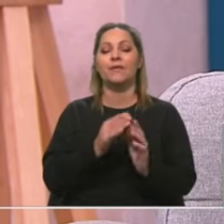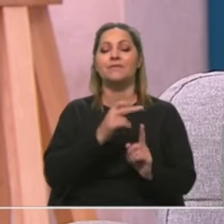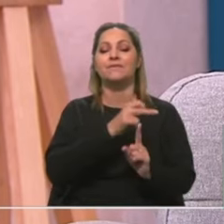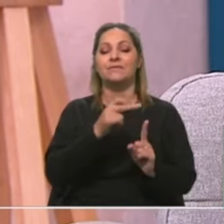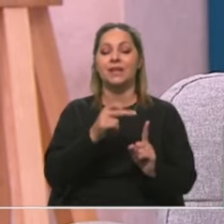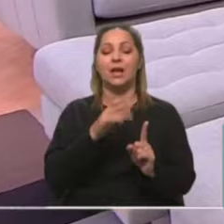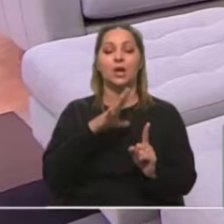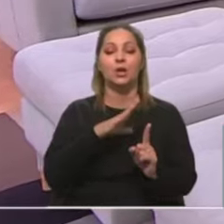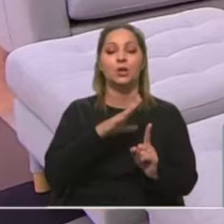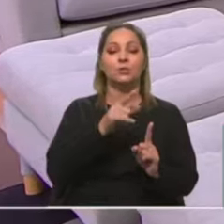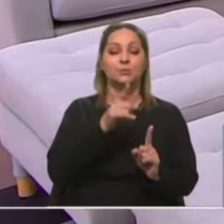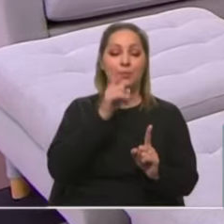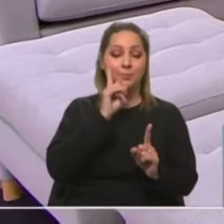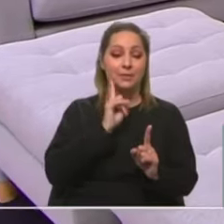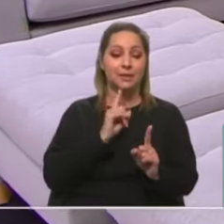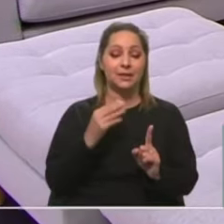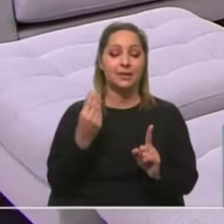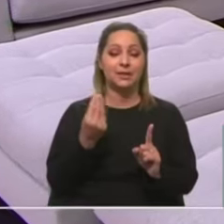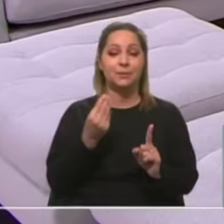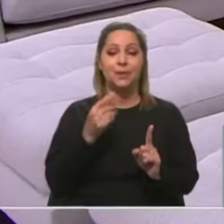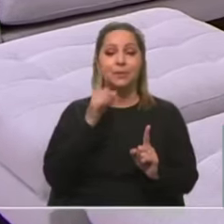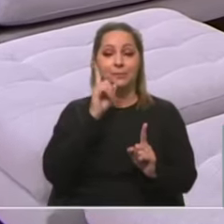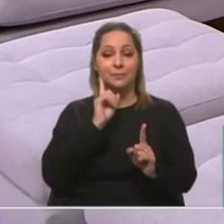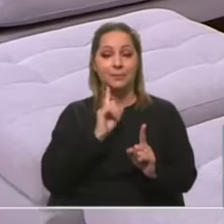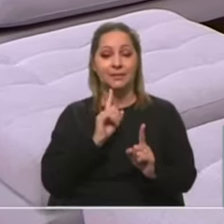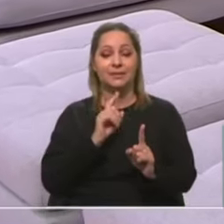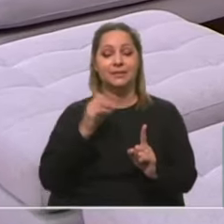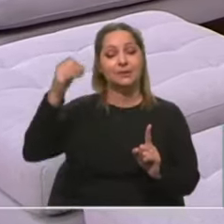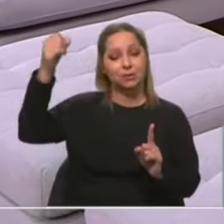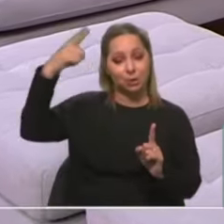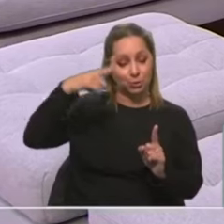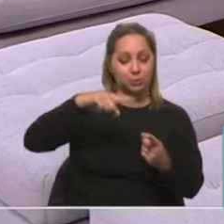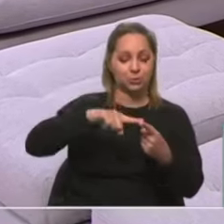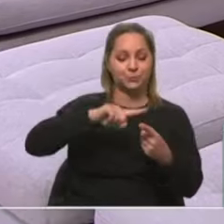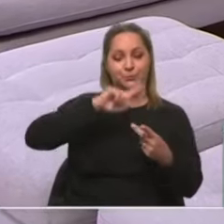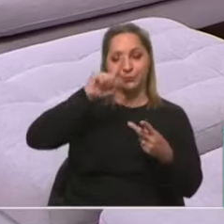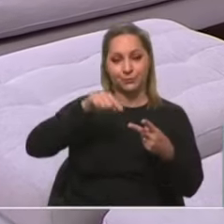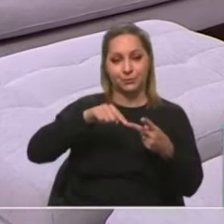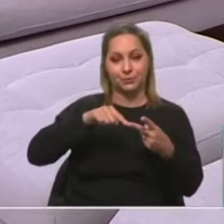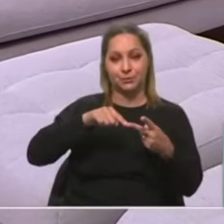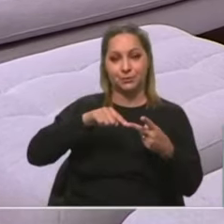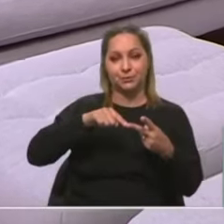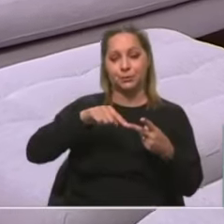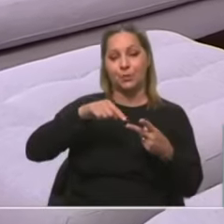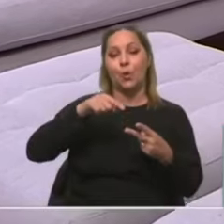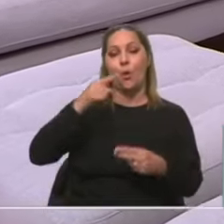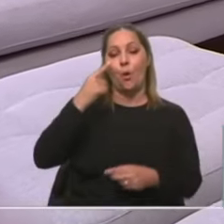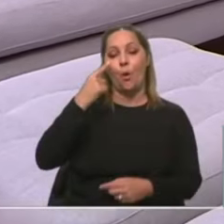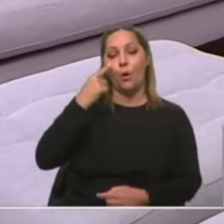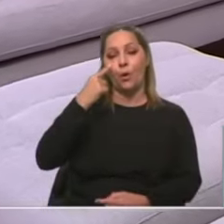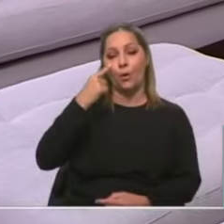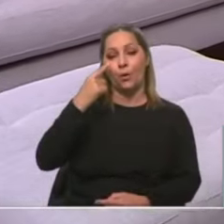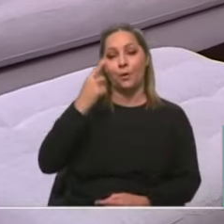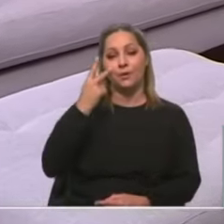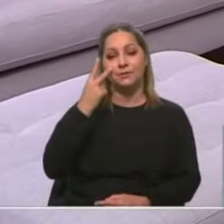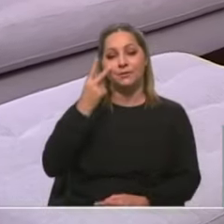frase. Lisboa, menina e moça, menina, da luz... Que os teus olhos veem tão...